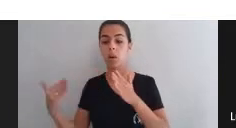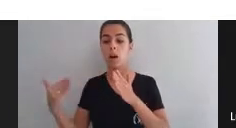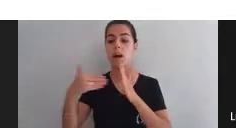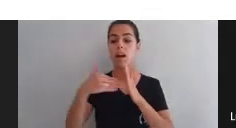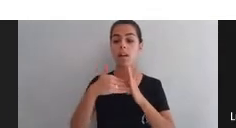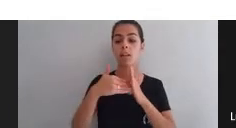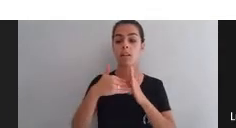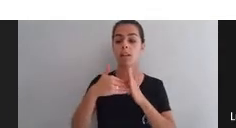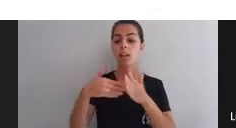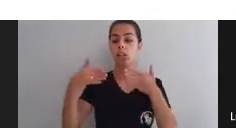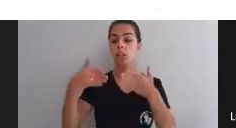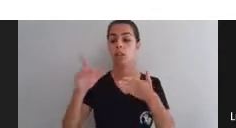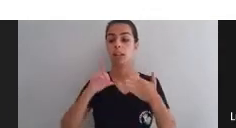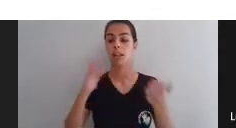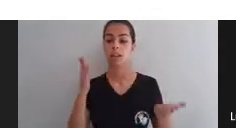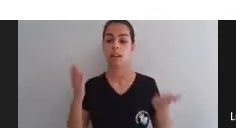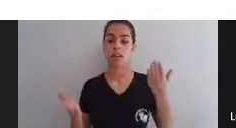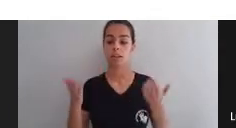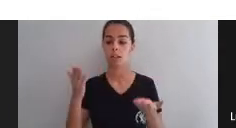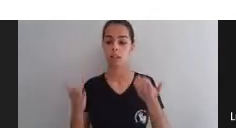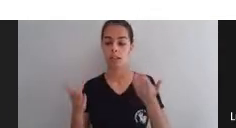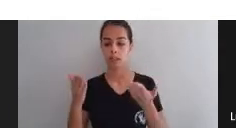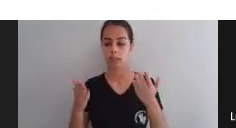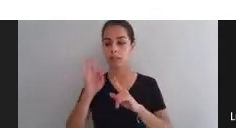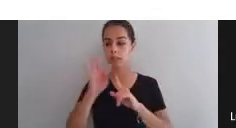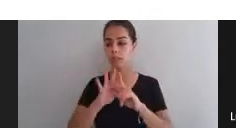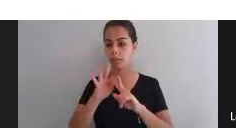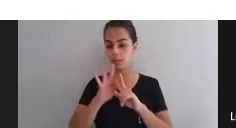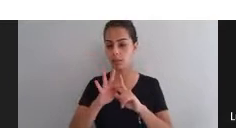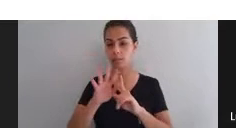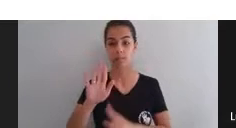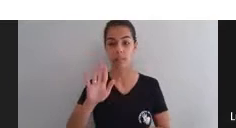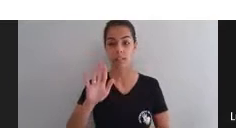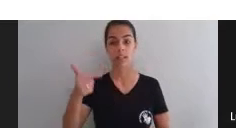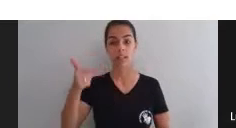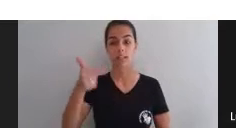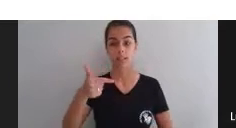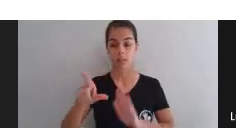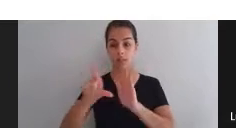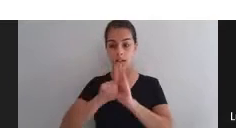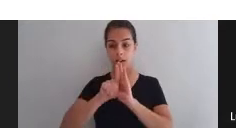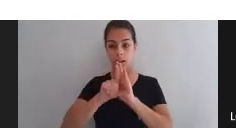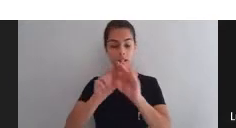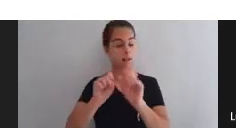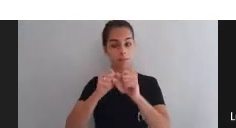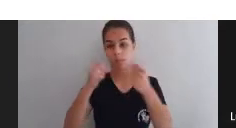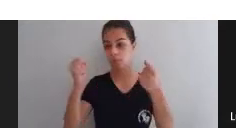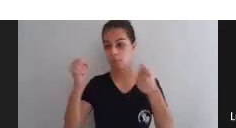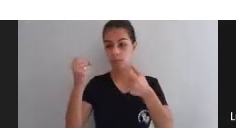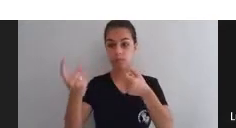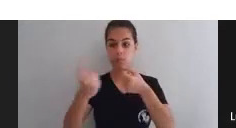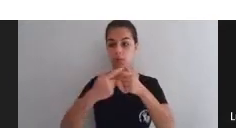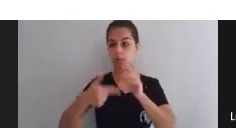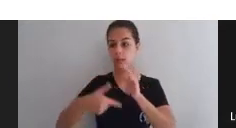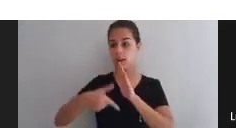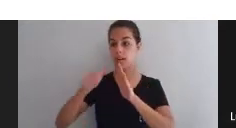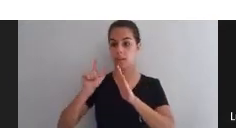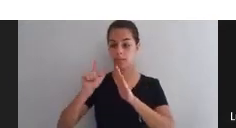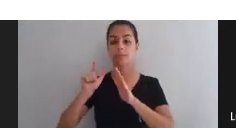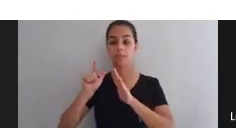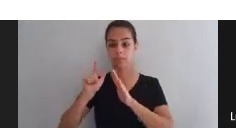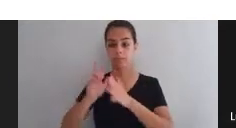eles chegam no equilíbrio térmico. E, de novo, pela segunda lei, é impossível a gente voltar ao estado anterior,